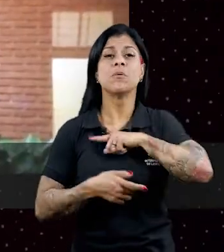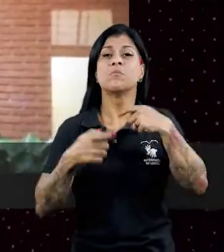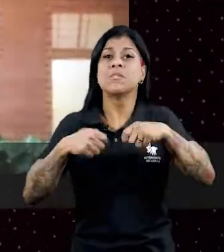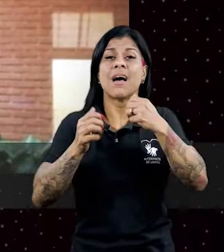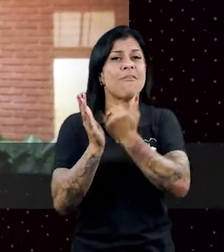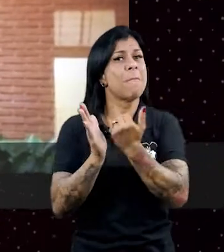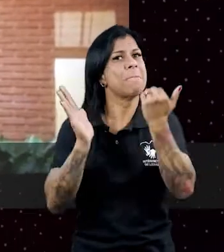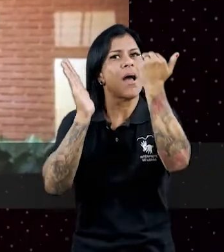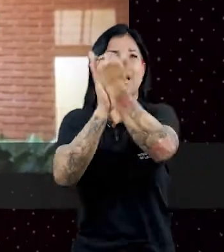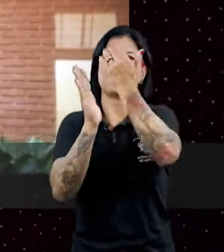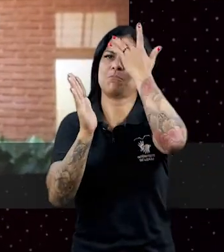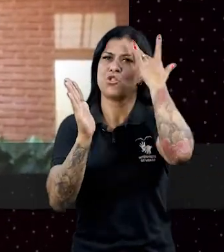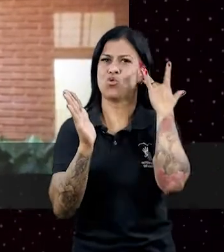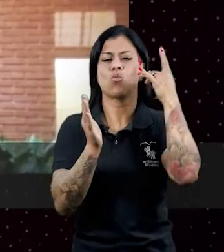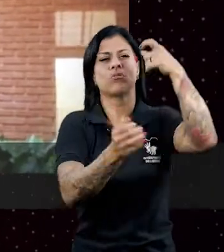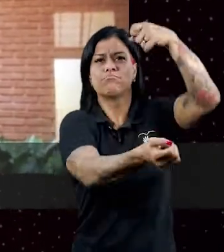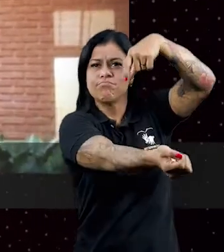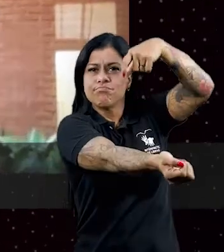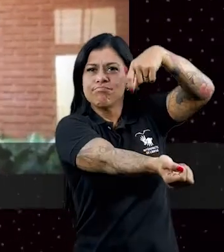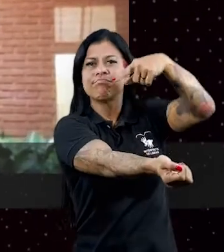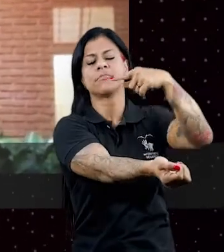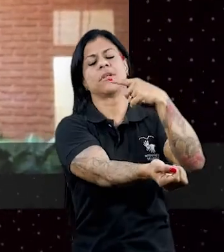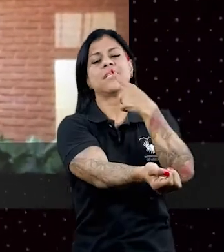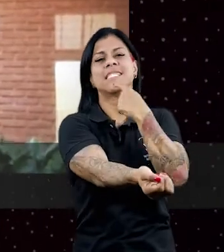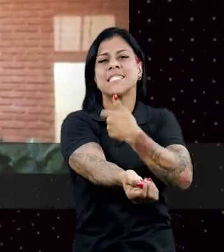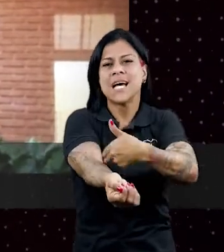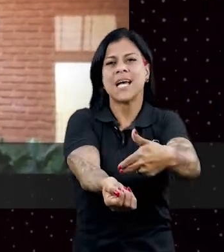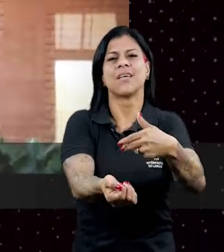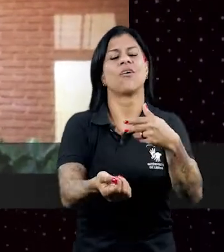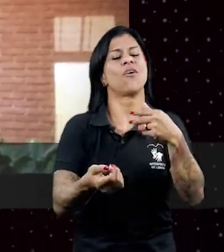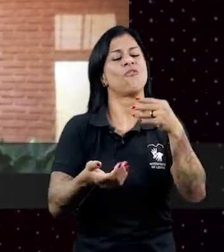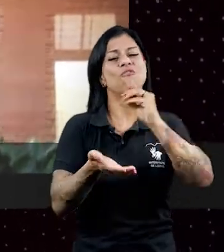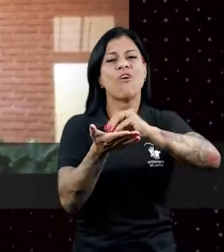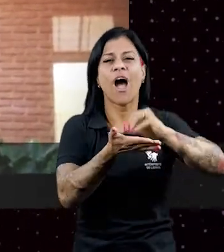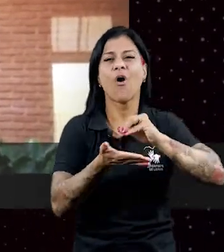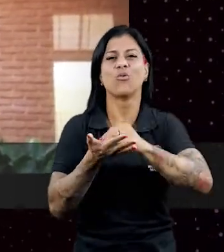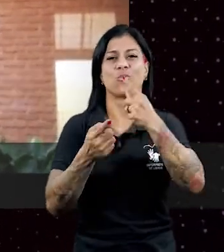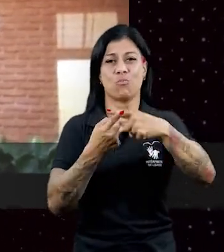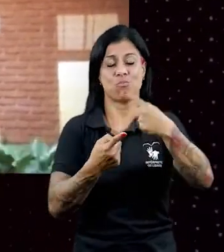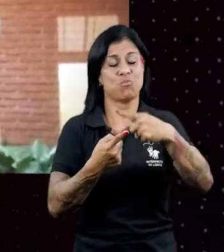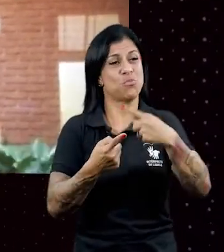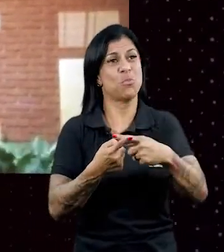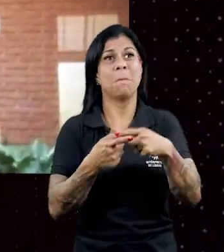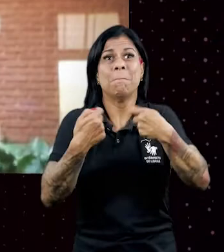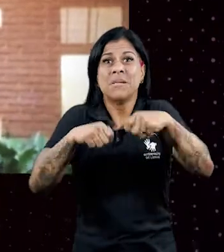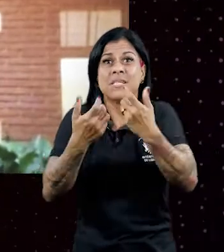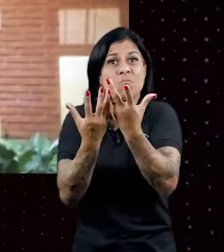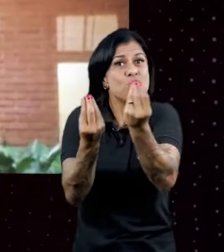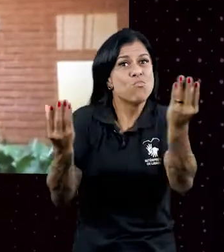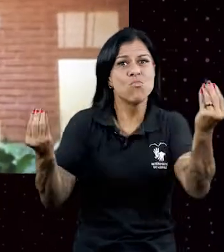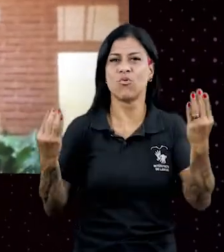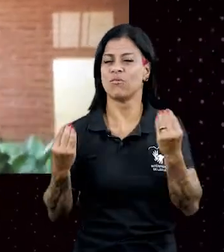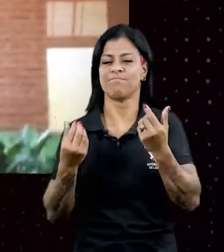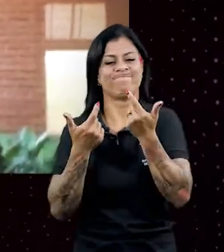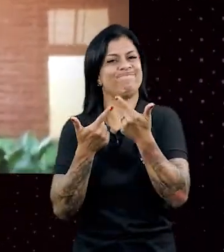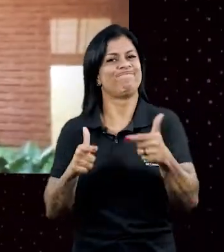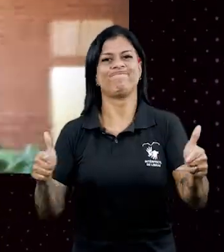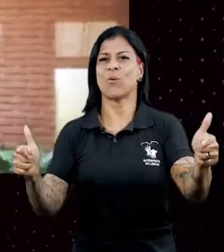precisaria de mais doadores, porque muitas vezes o banco acaba ficando sem bolsa, né? A demanda é muito grande, né?